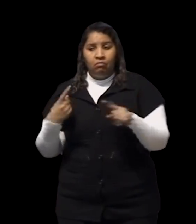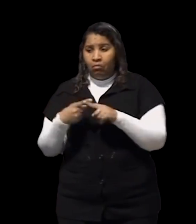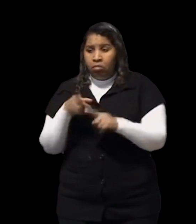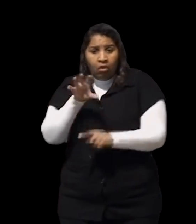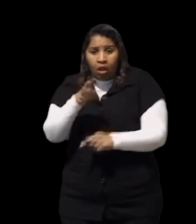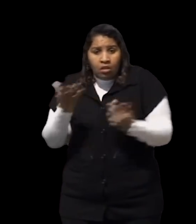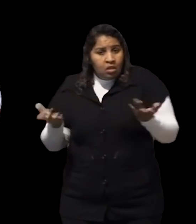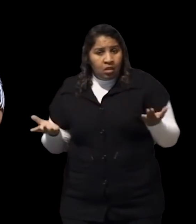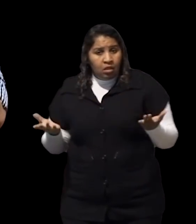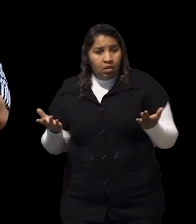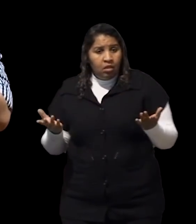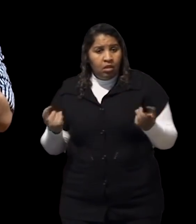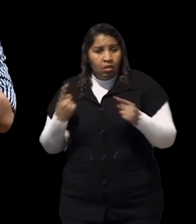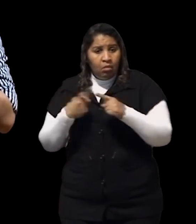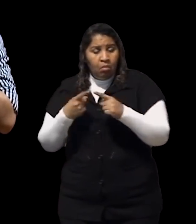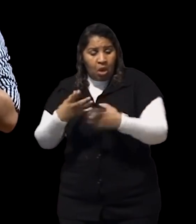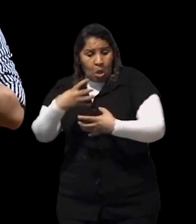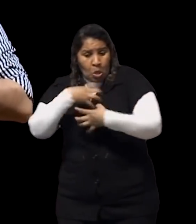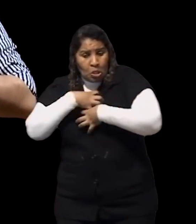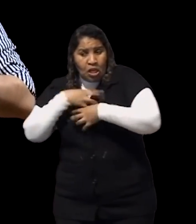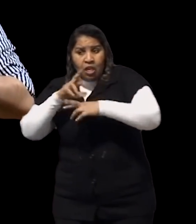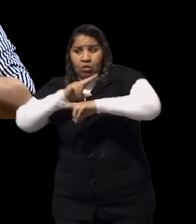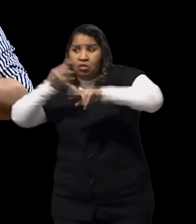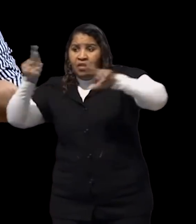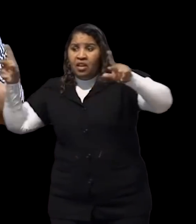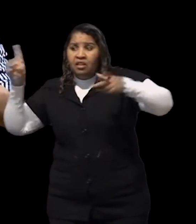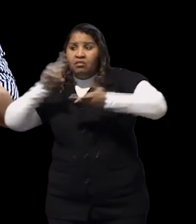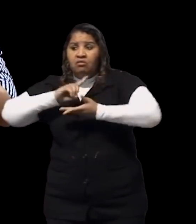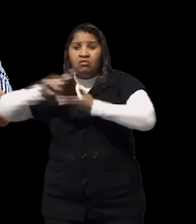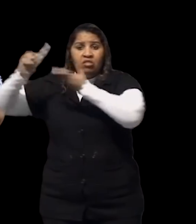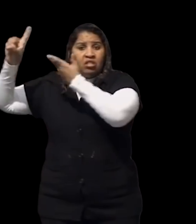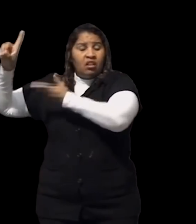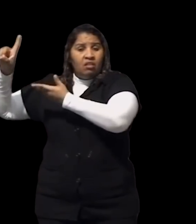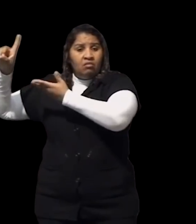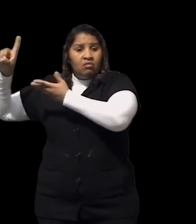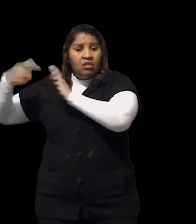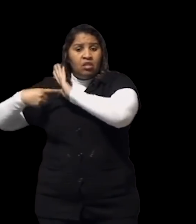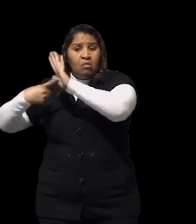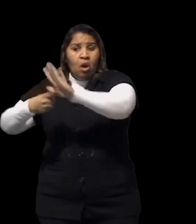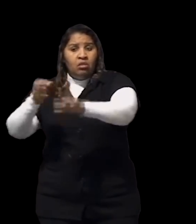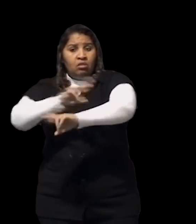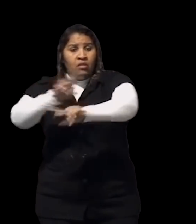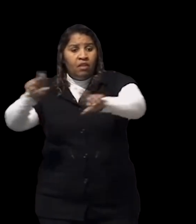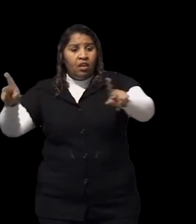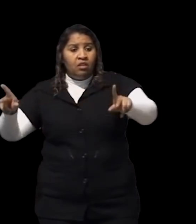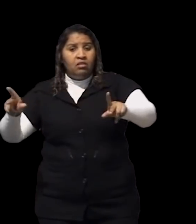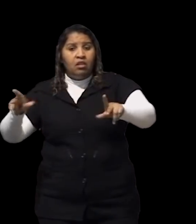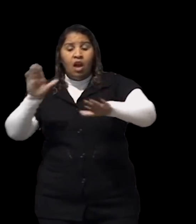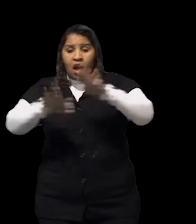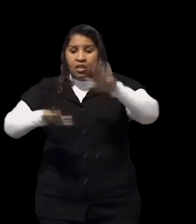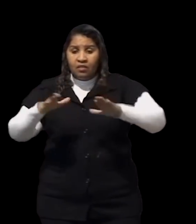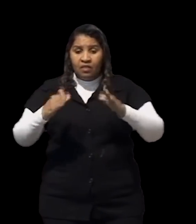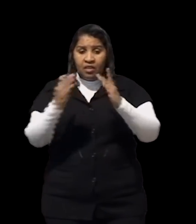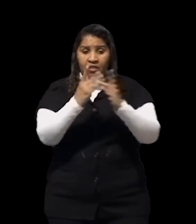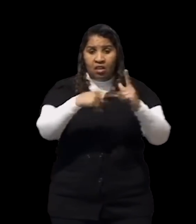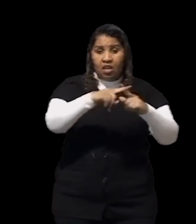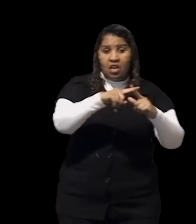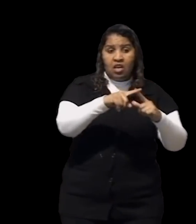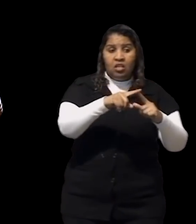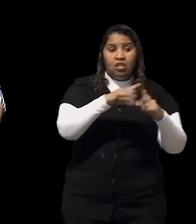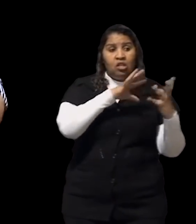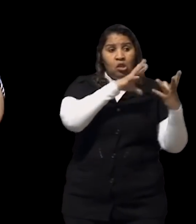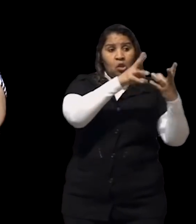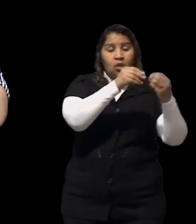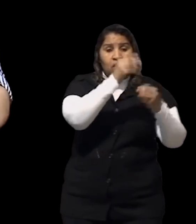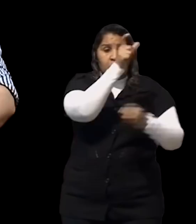manifesta na Igreja algumas igrejas tem um dom musical extraordinário outros uma pregação da palavra é